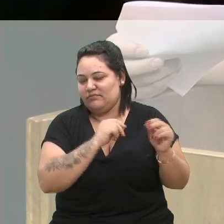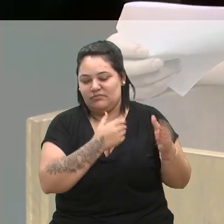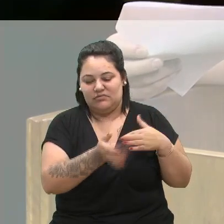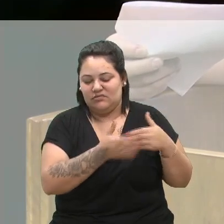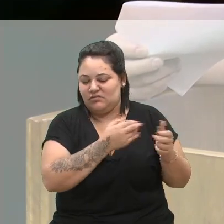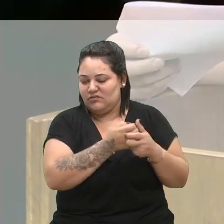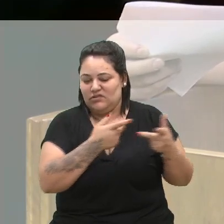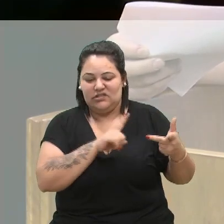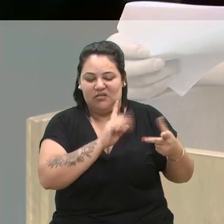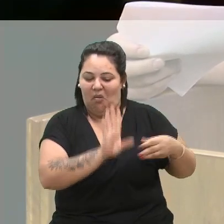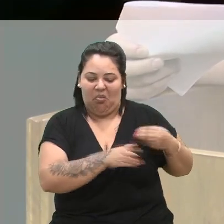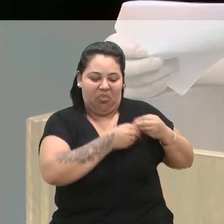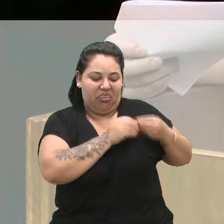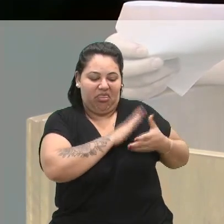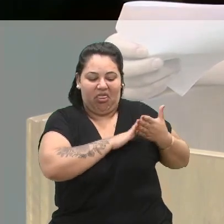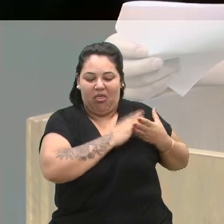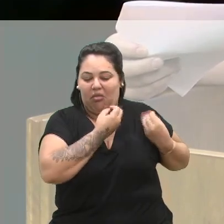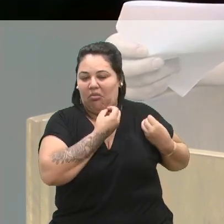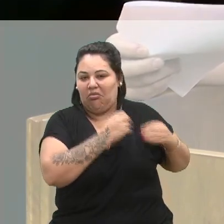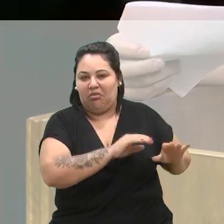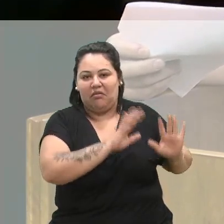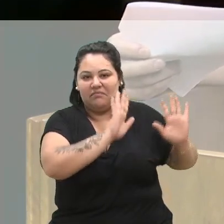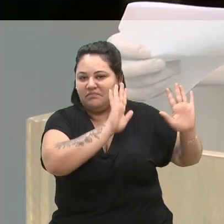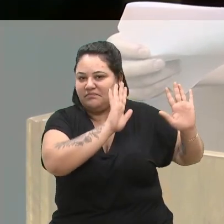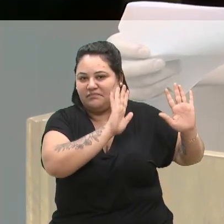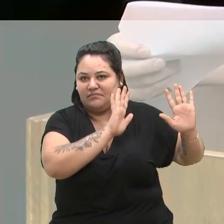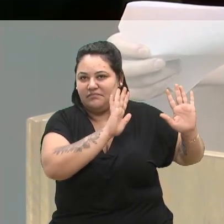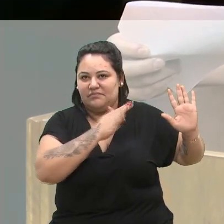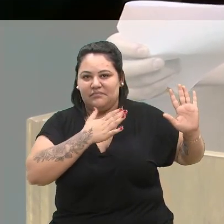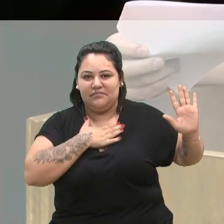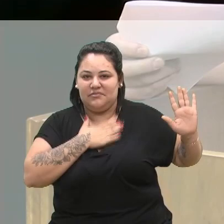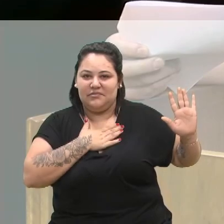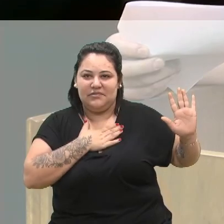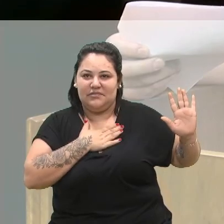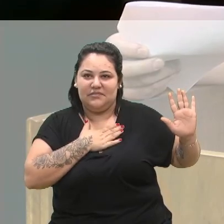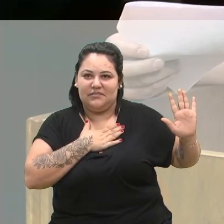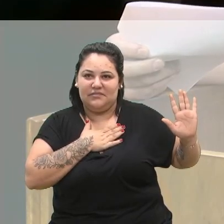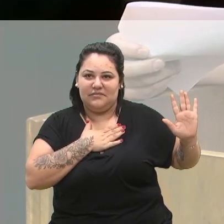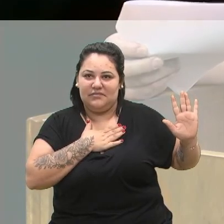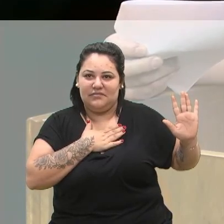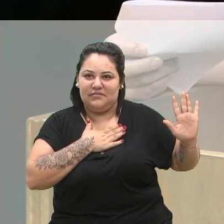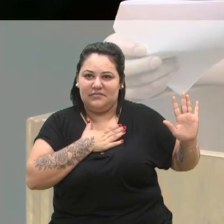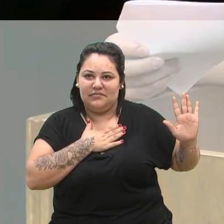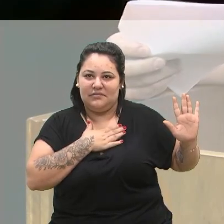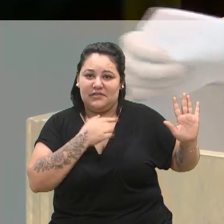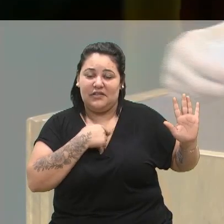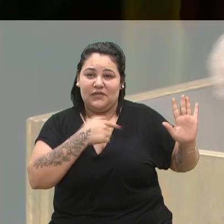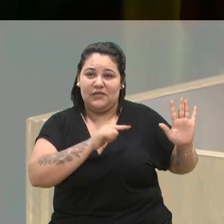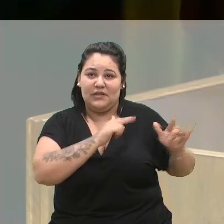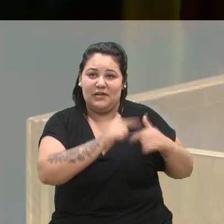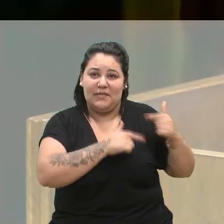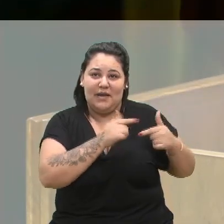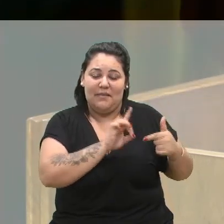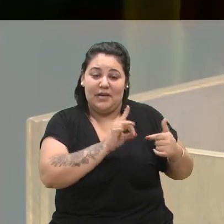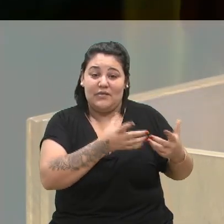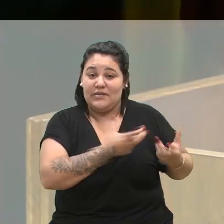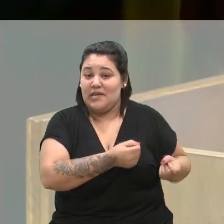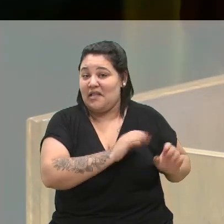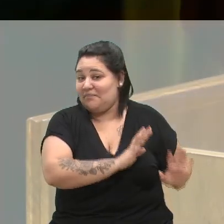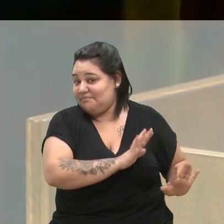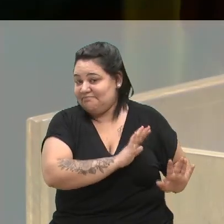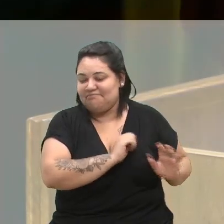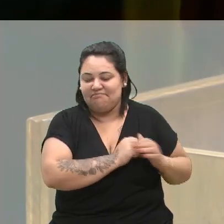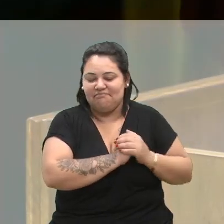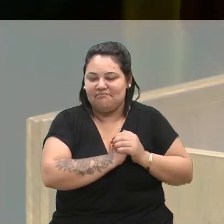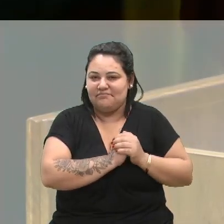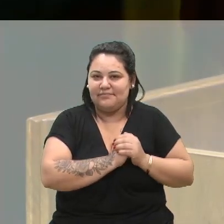não agregue, da minha parte, eu vou trabalhar para não aceitar,